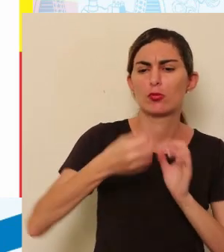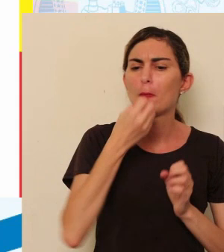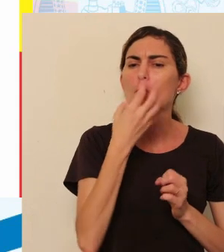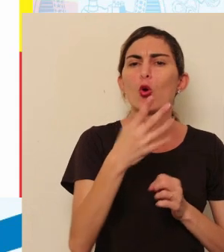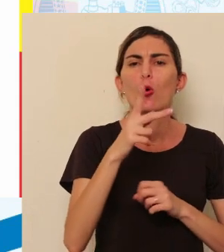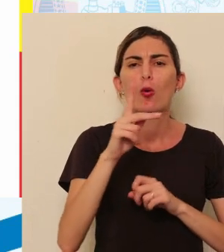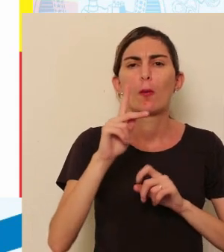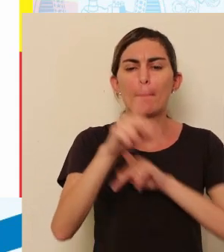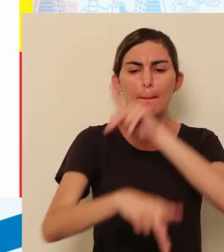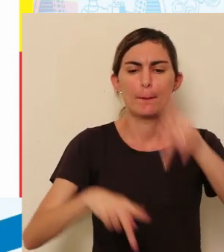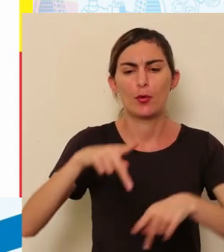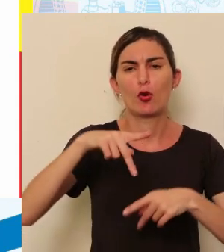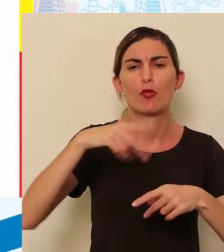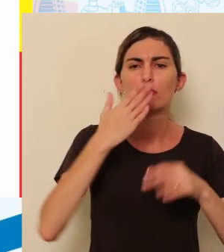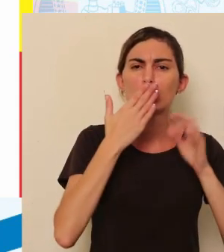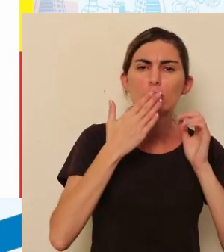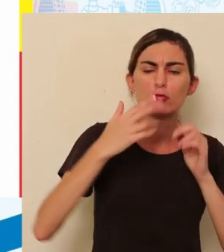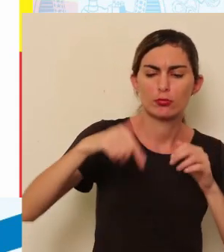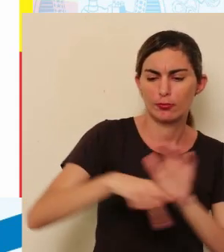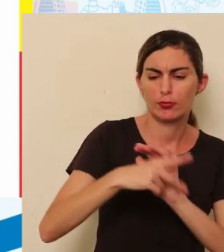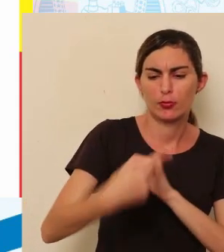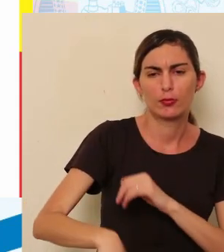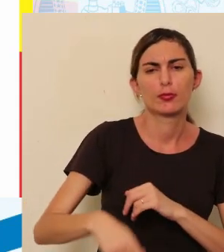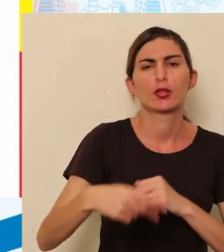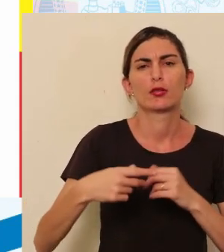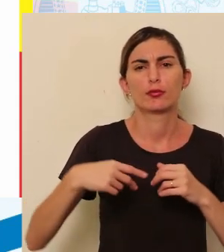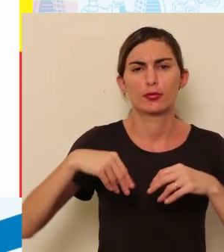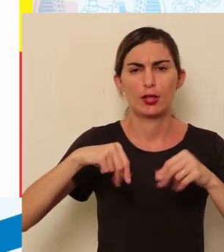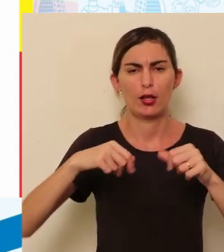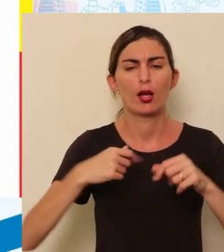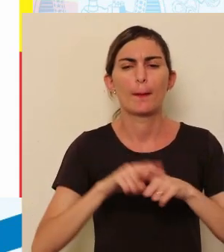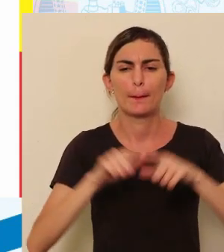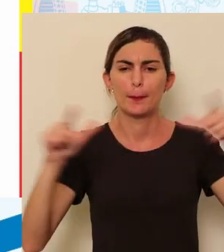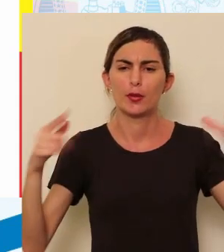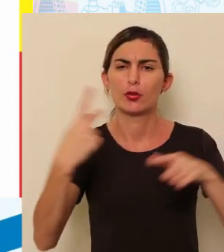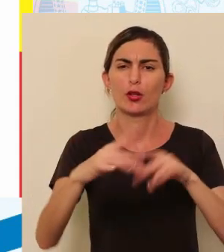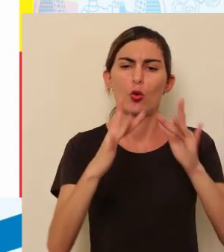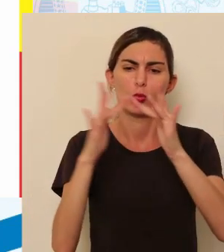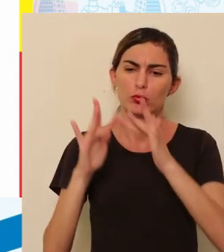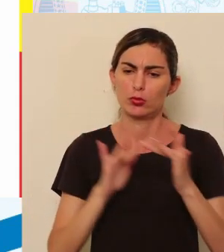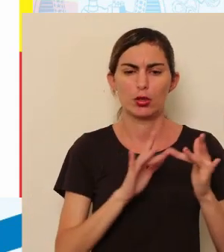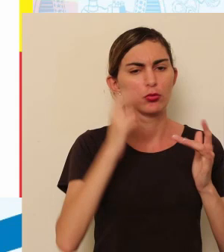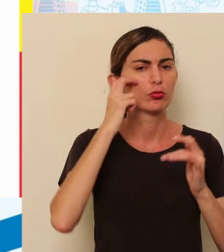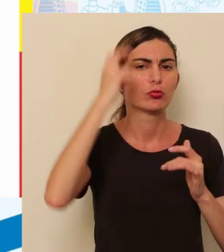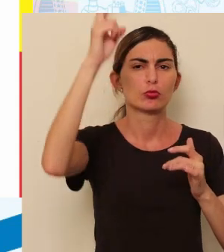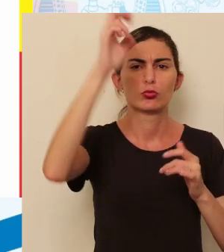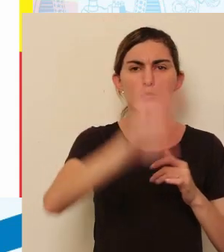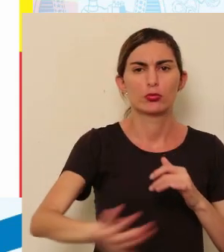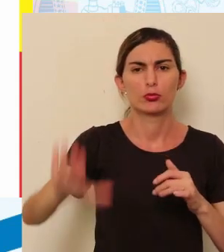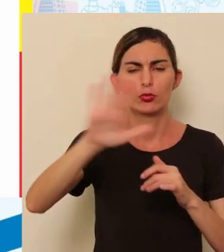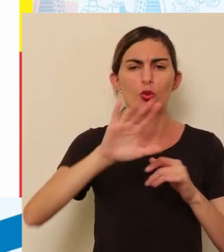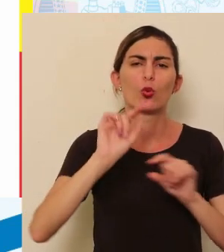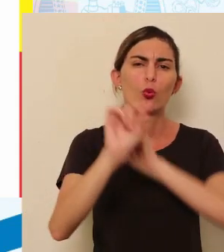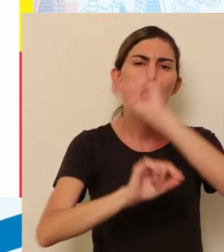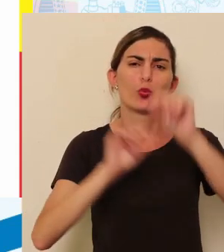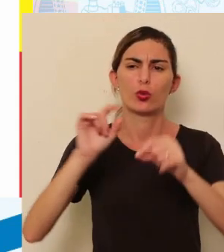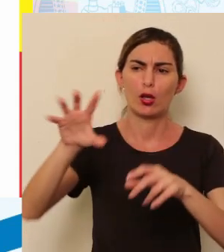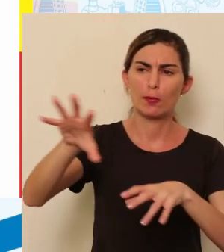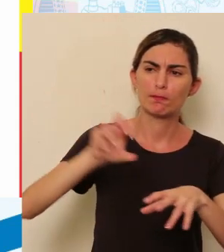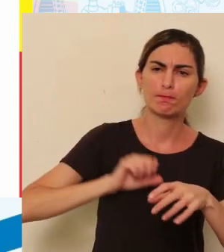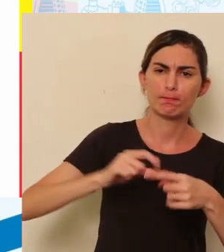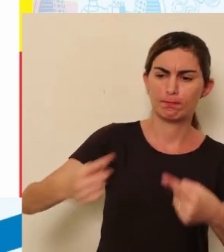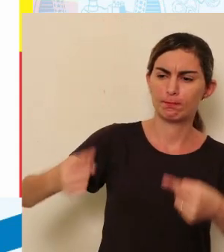bom para os povos nativos? Qual o destino da maioria desses quando do contato com as culturas europeias? O